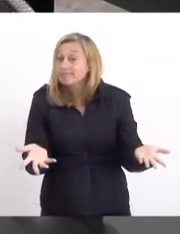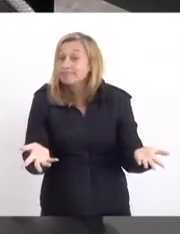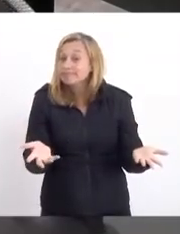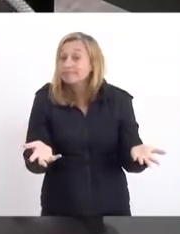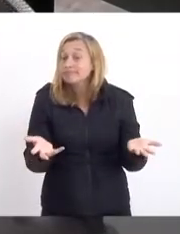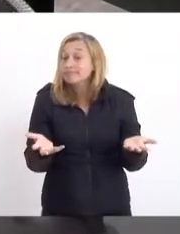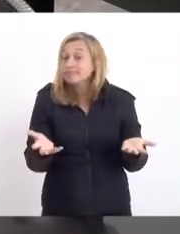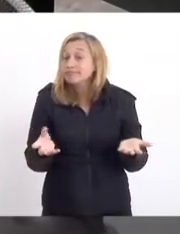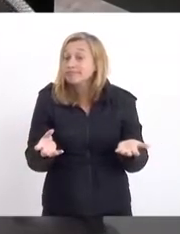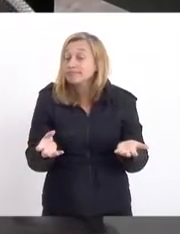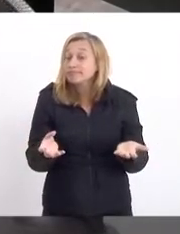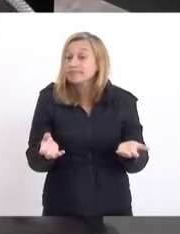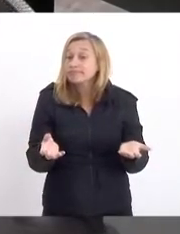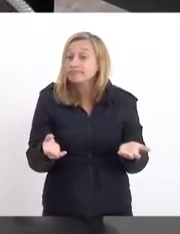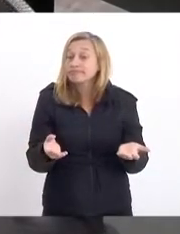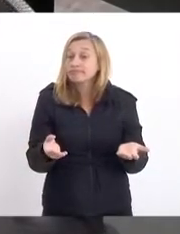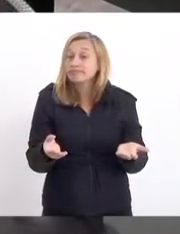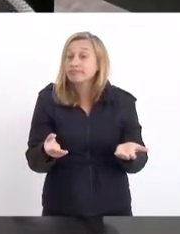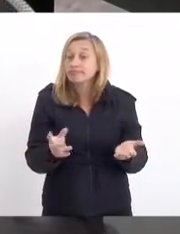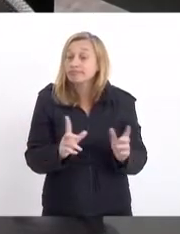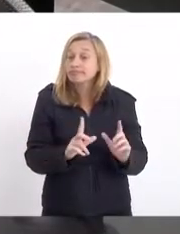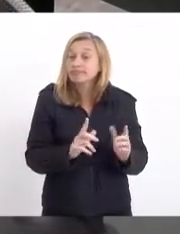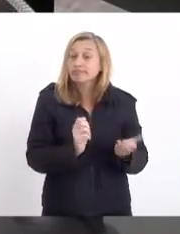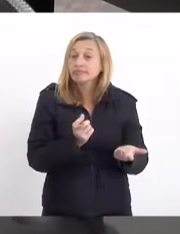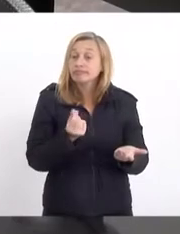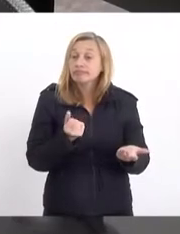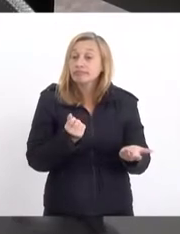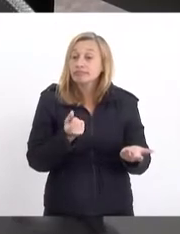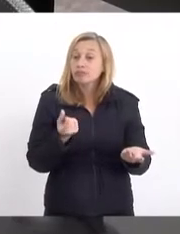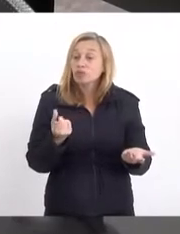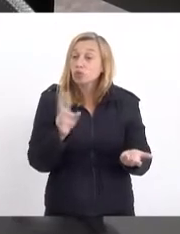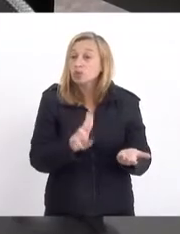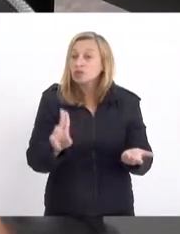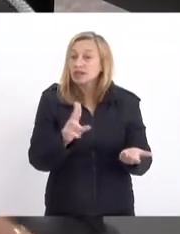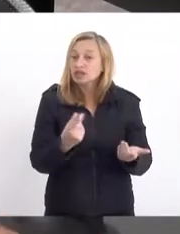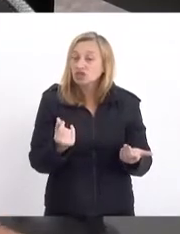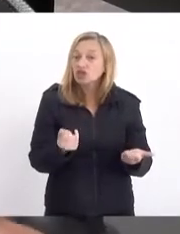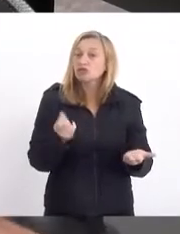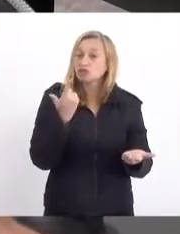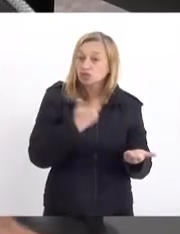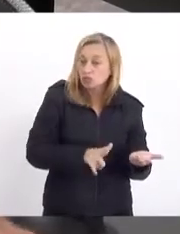nobre deputado que a gente conhece muito bem. Os aditivos.